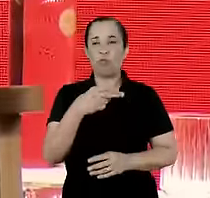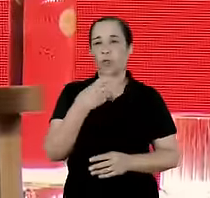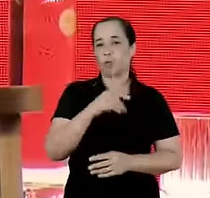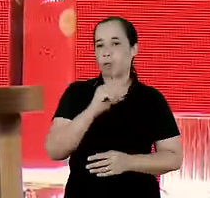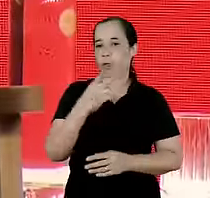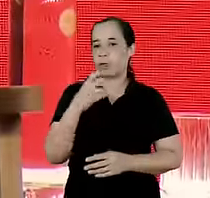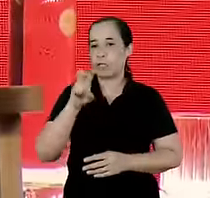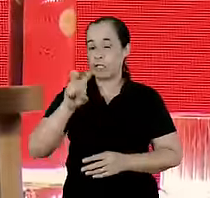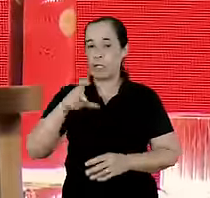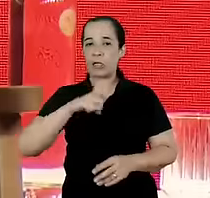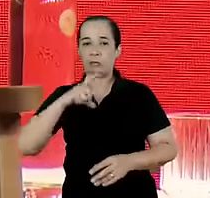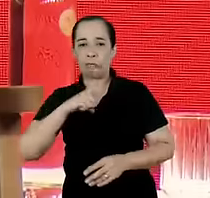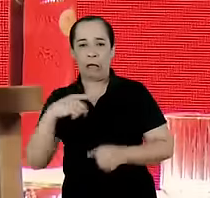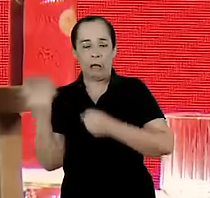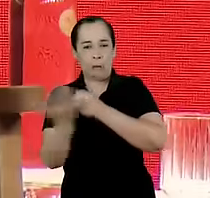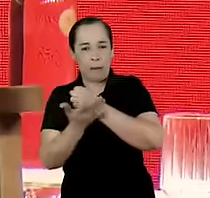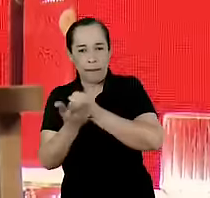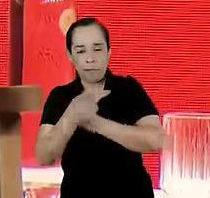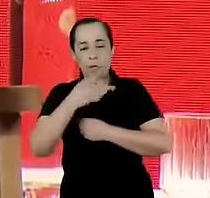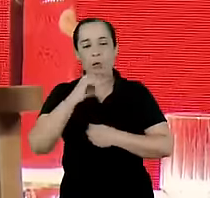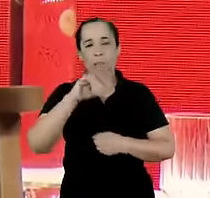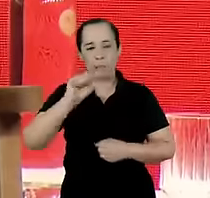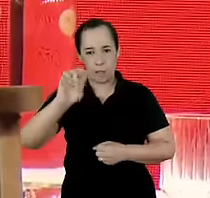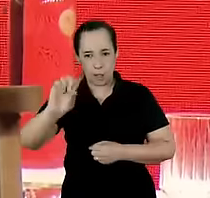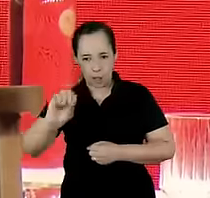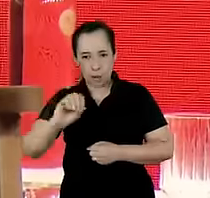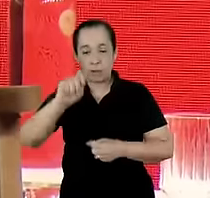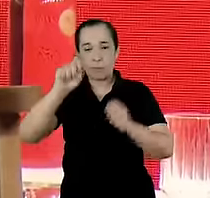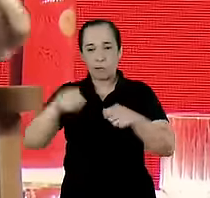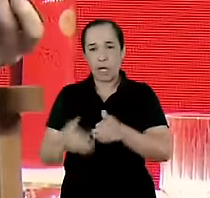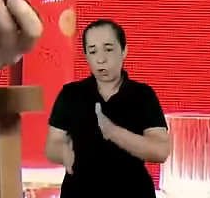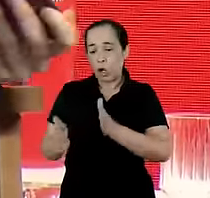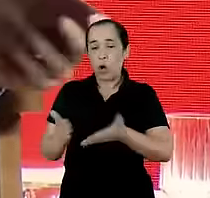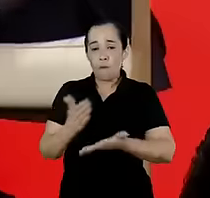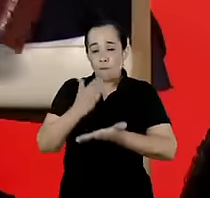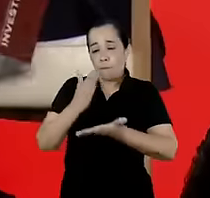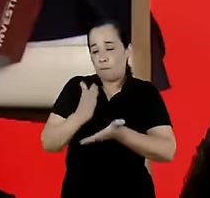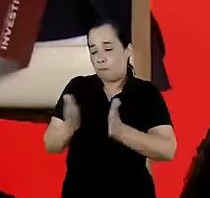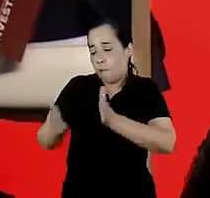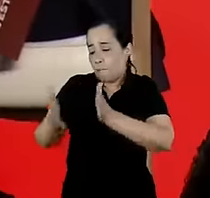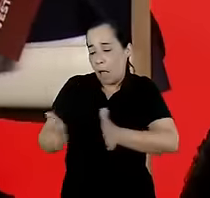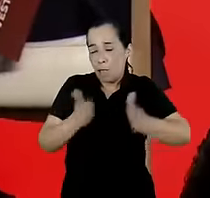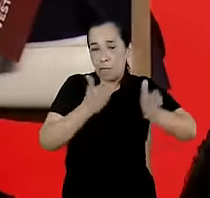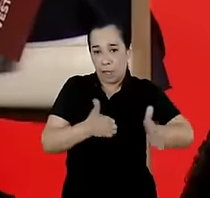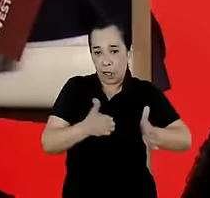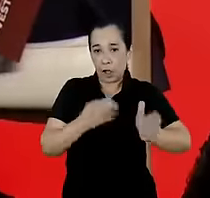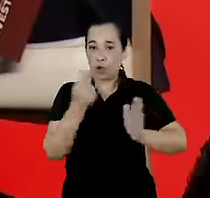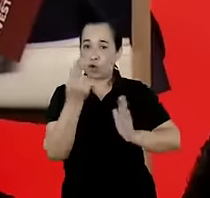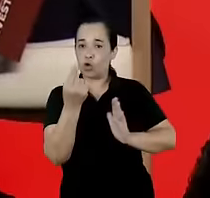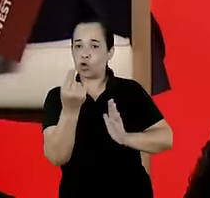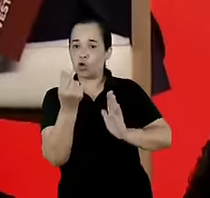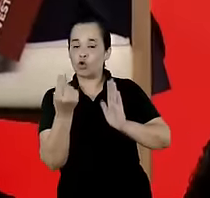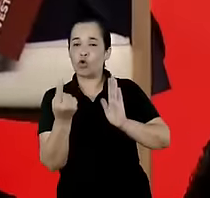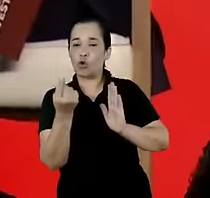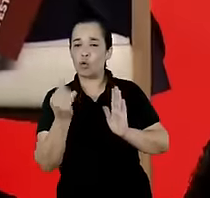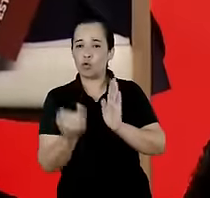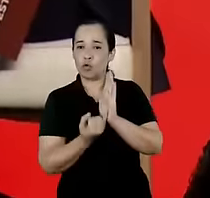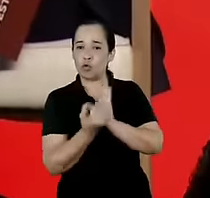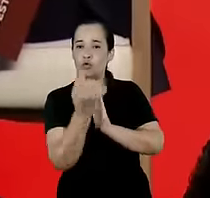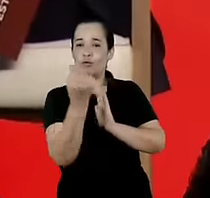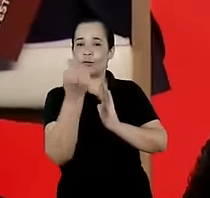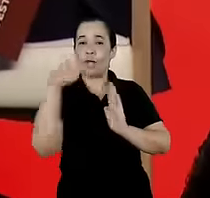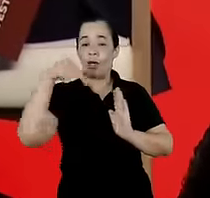um piso existe a possibilidade de duas etapas de corte de juros aqui não acho que a pergunta que você fez